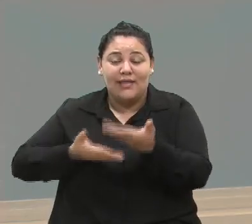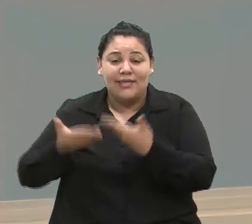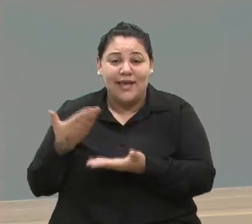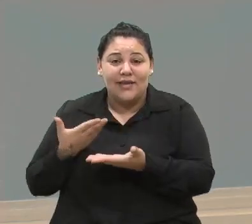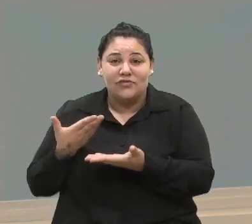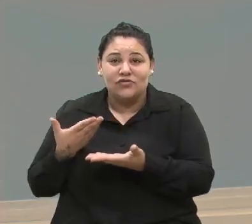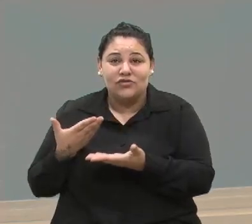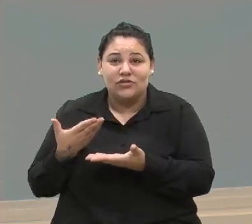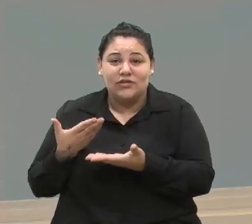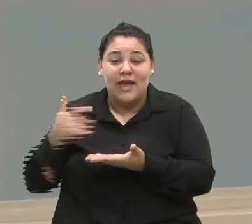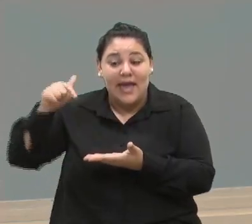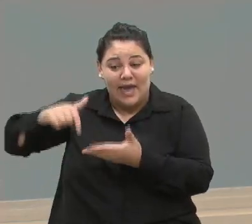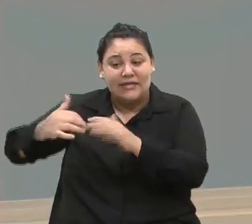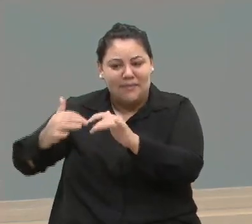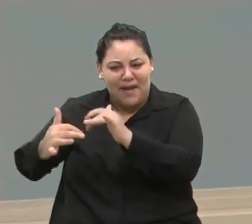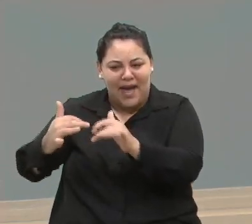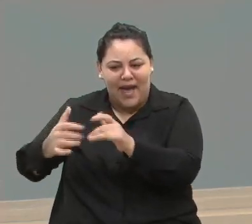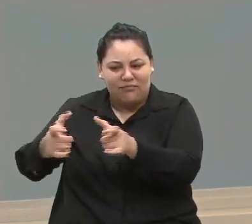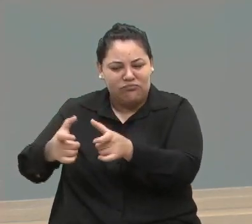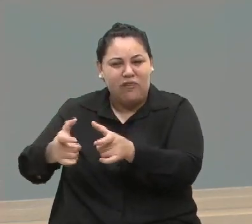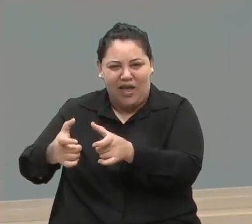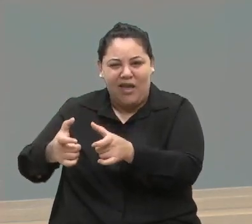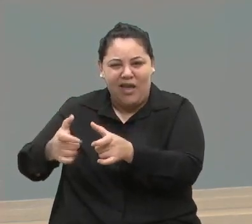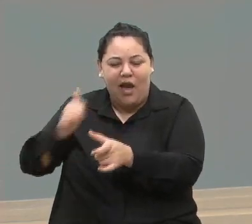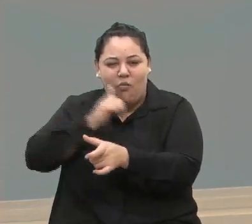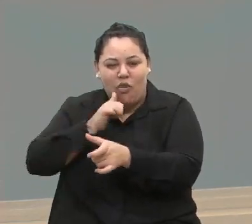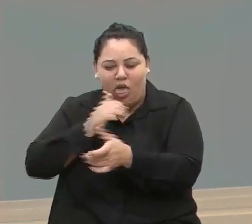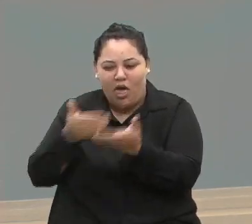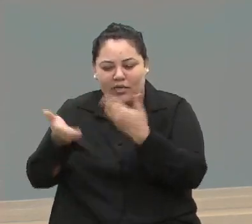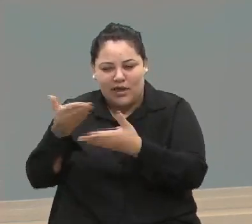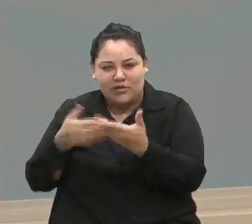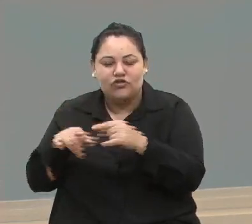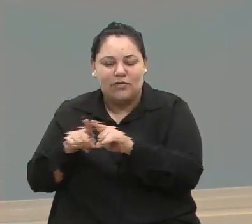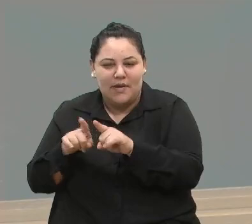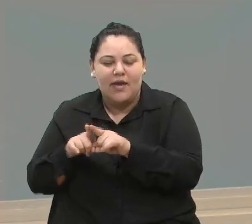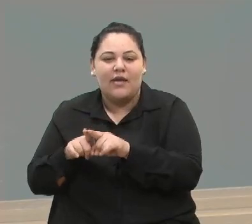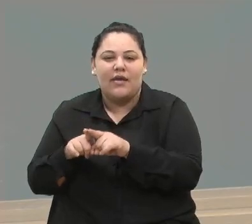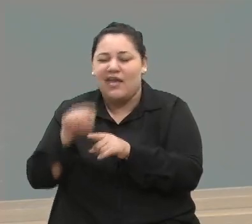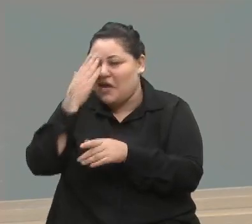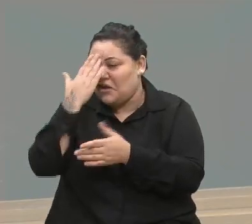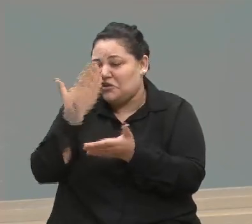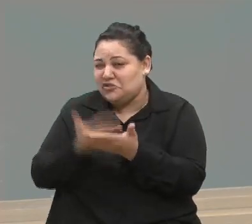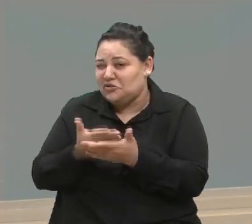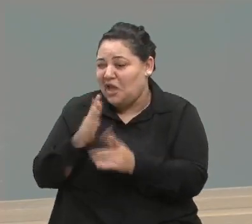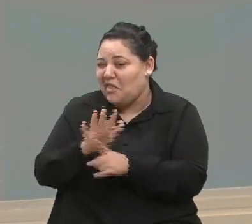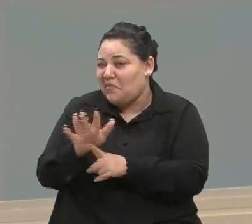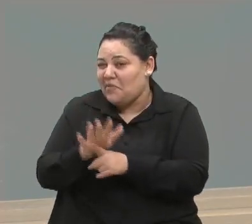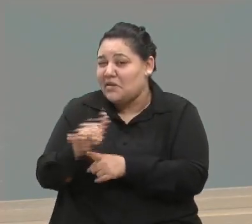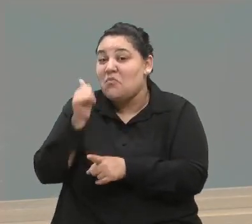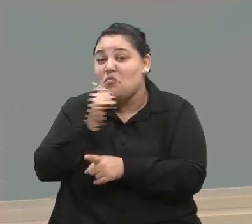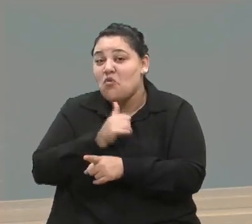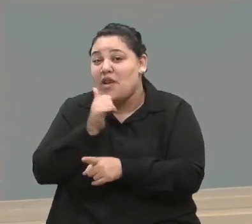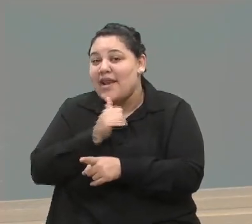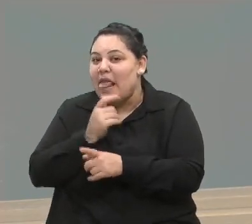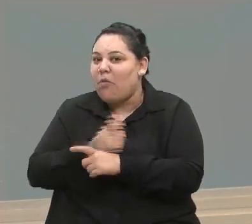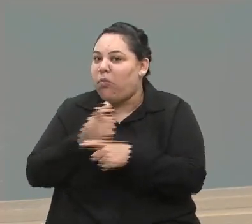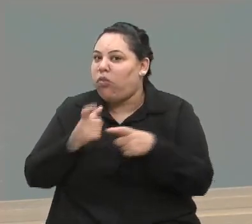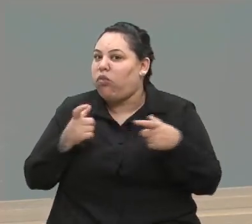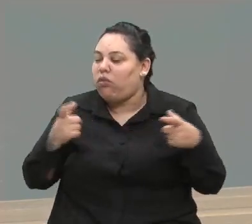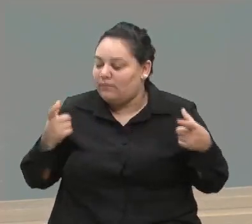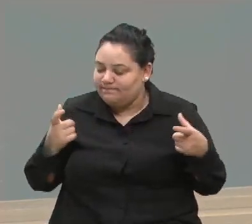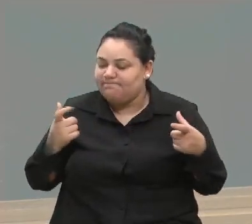praticamente esse aparelho às mulheres, embora homens também fazem, mas acredito que a demanda das mulheres são bem maiores,